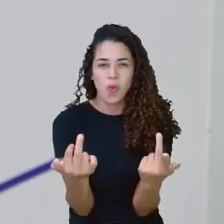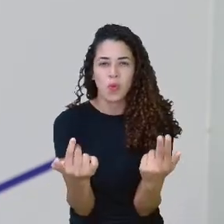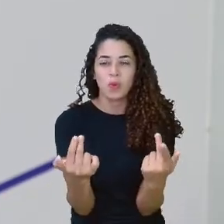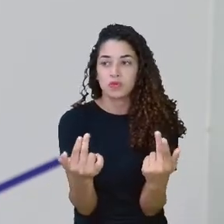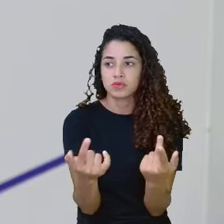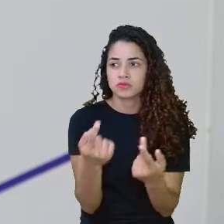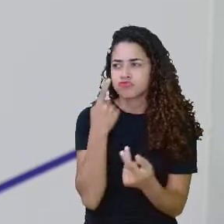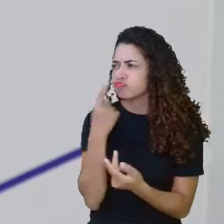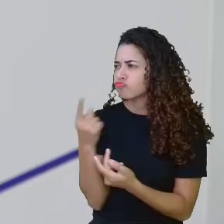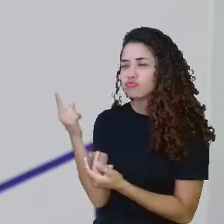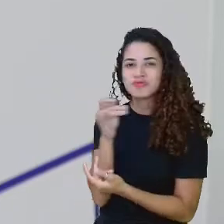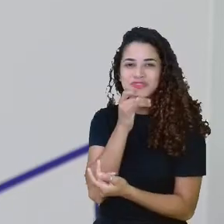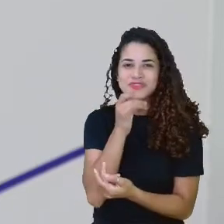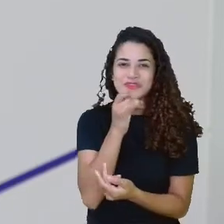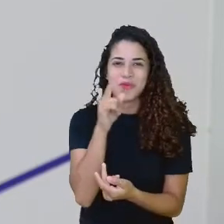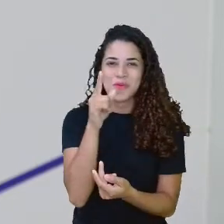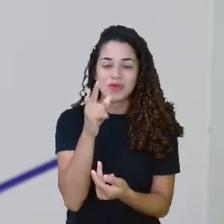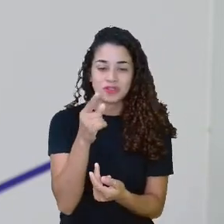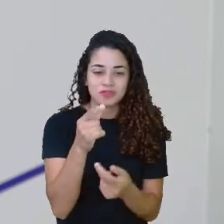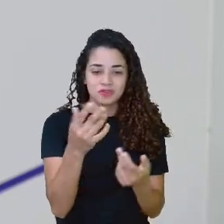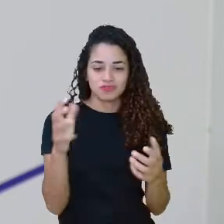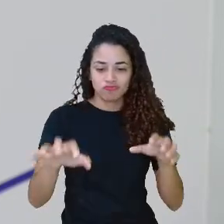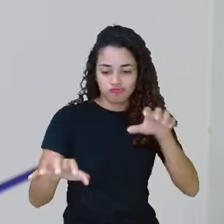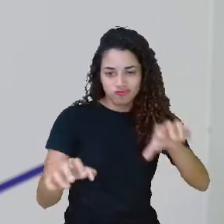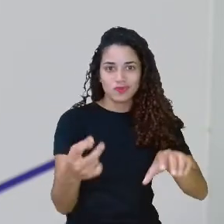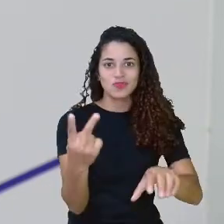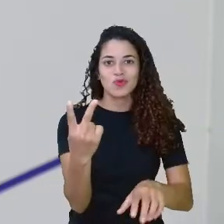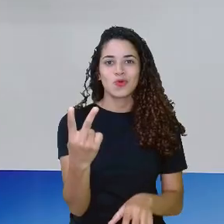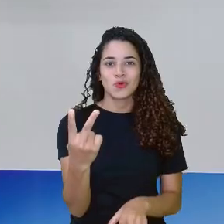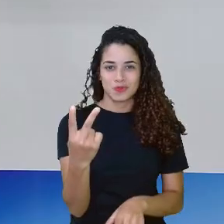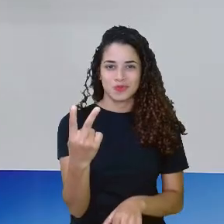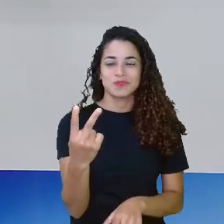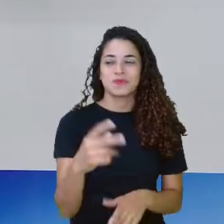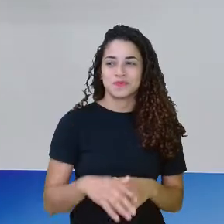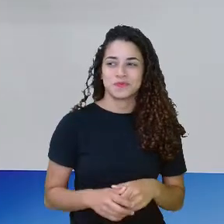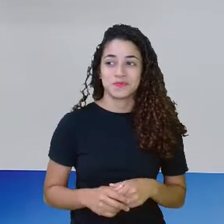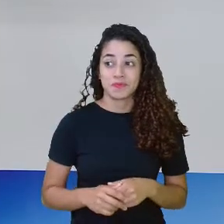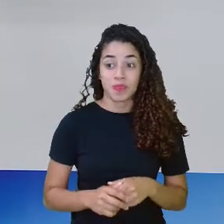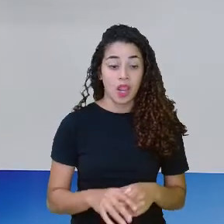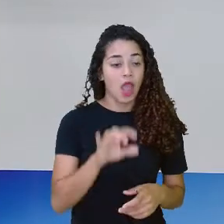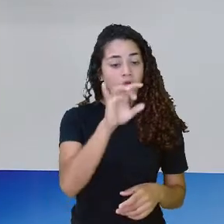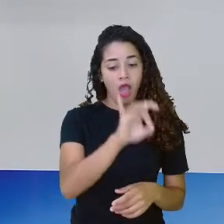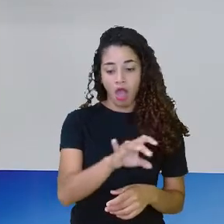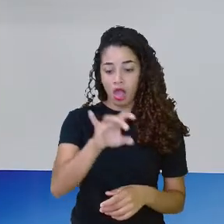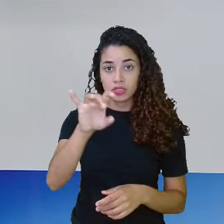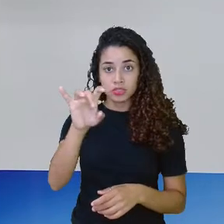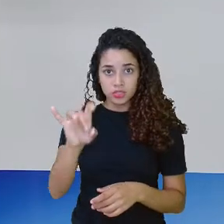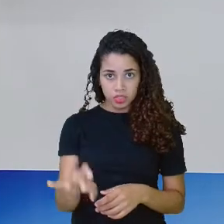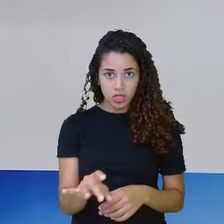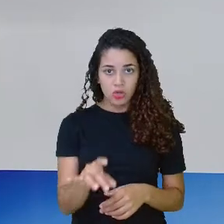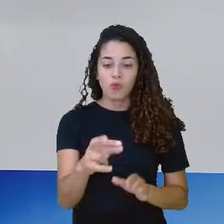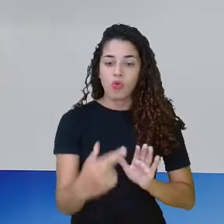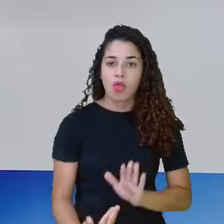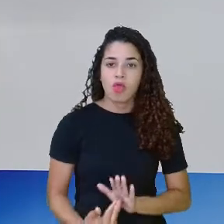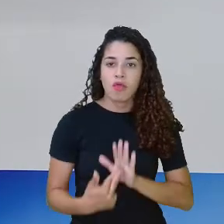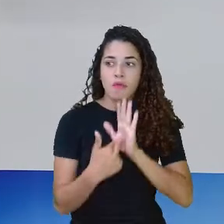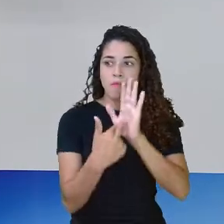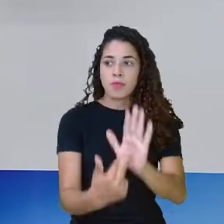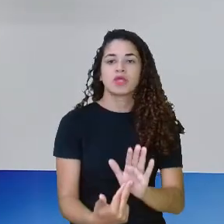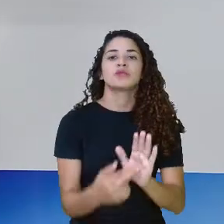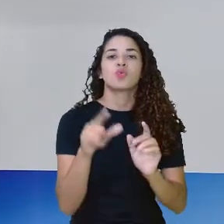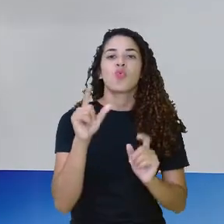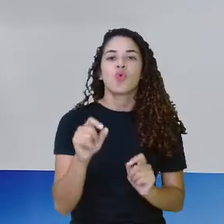em duas partes. E cada parte este número está representando aqui